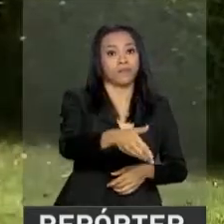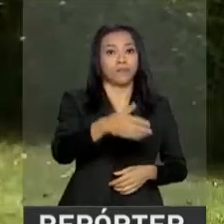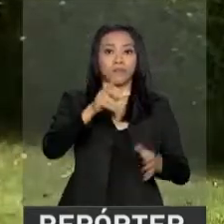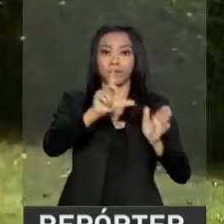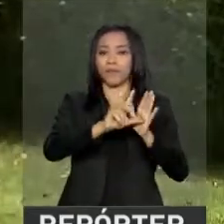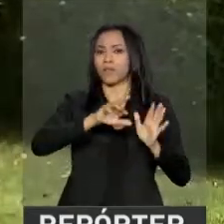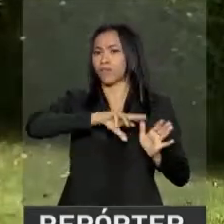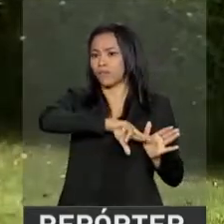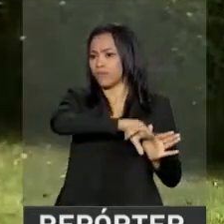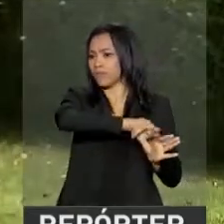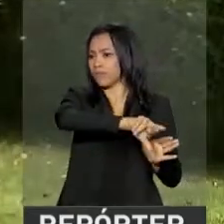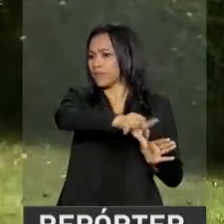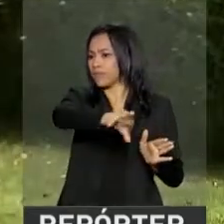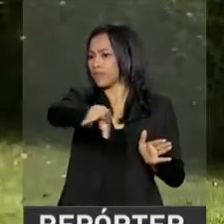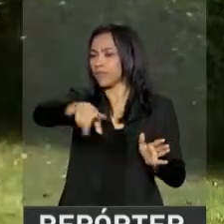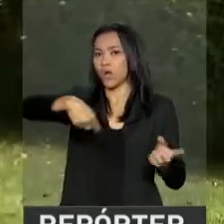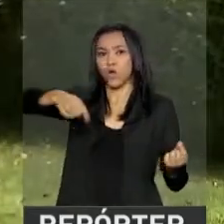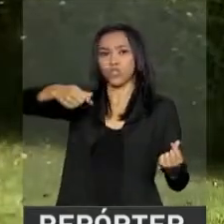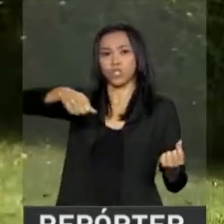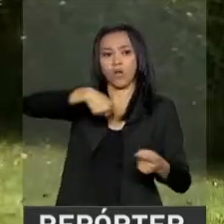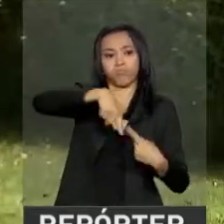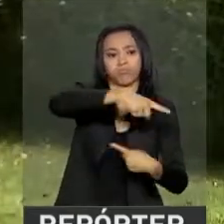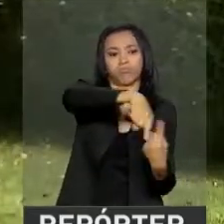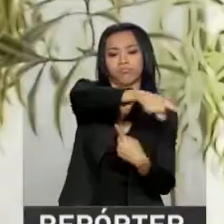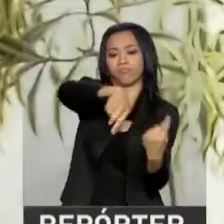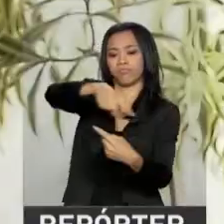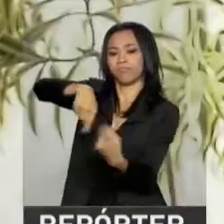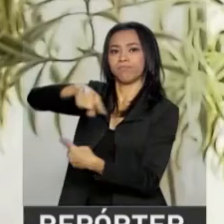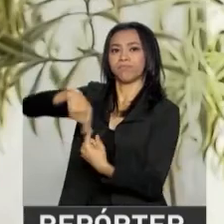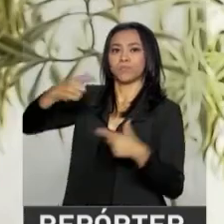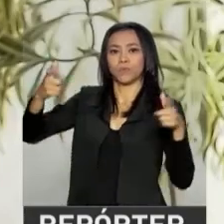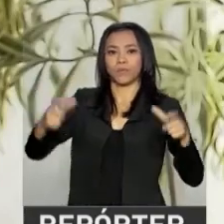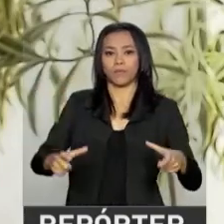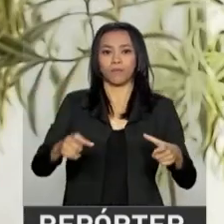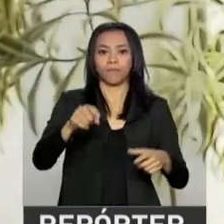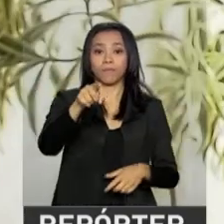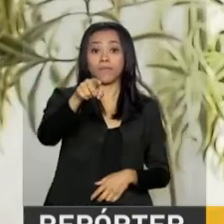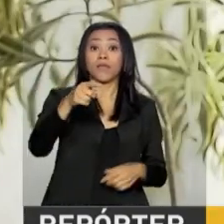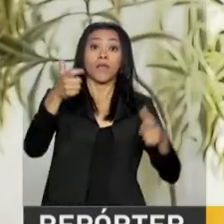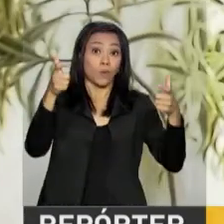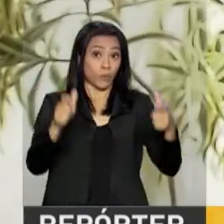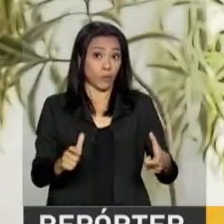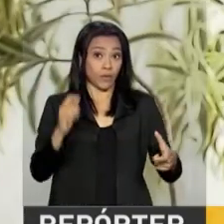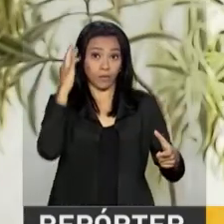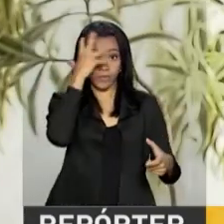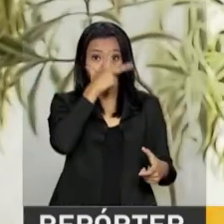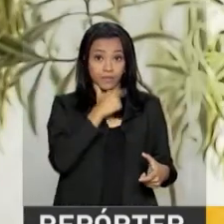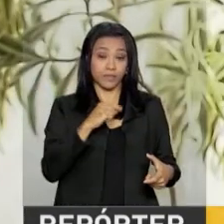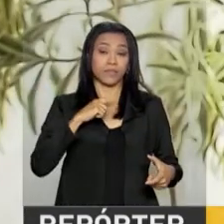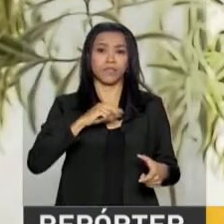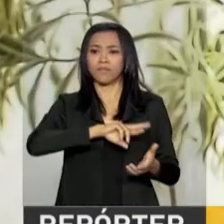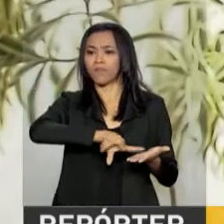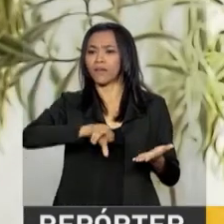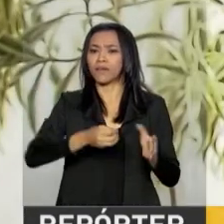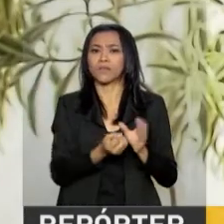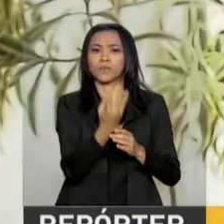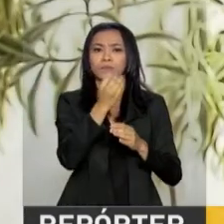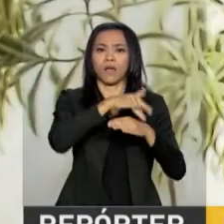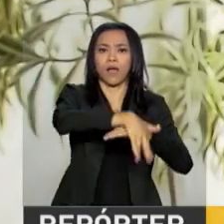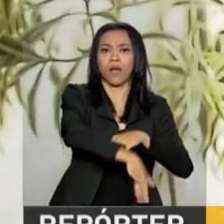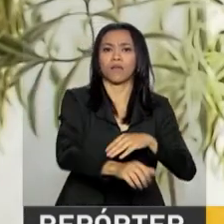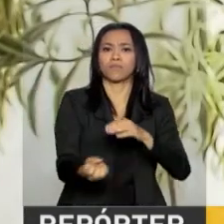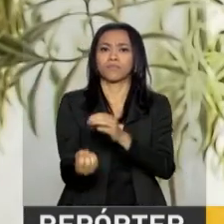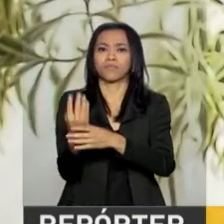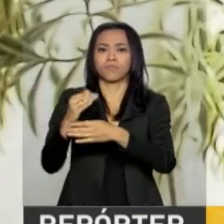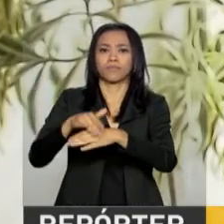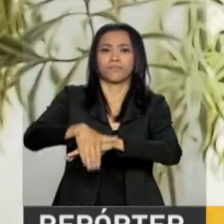ele gira a economia de uma forma global é uma região muito bonito com muitas nascentes e o pessoal